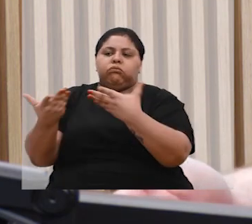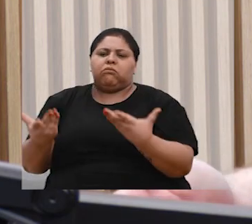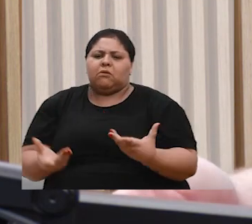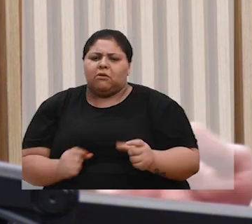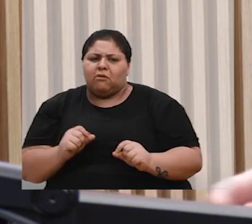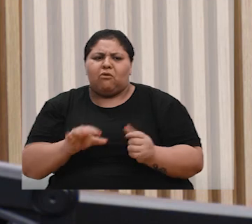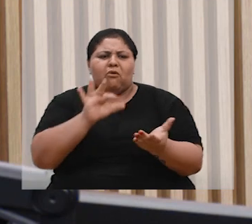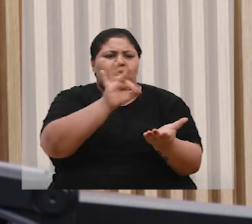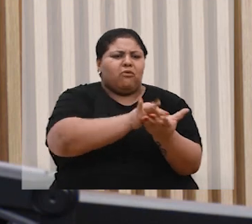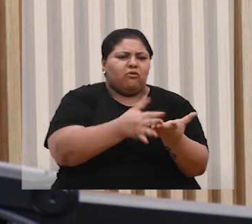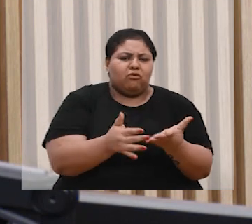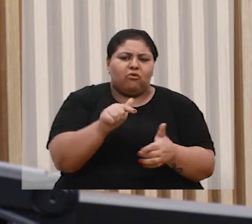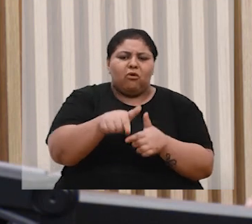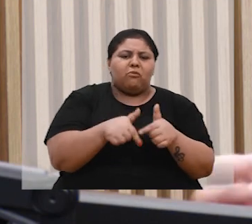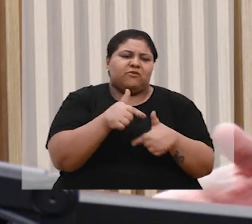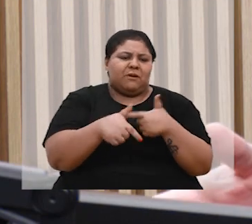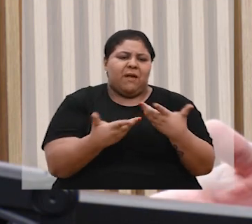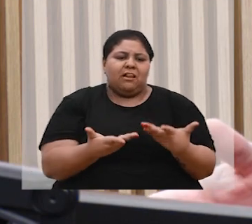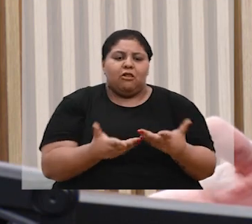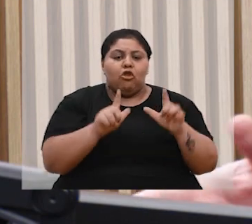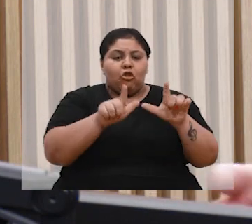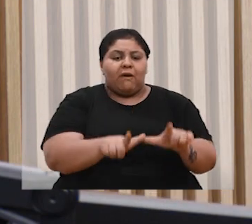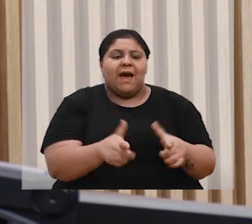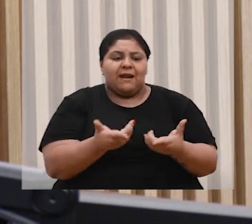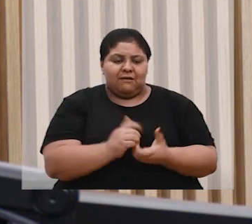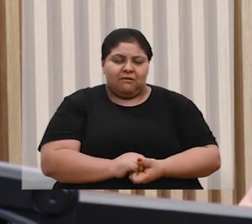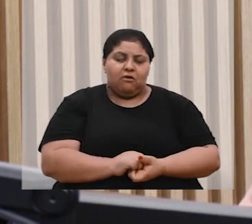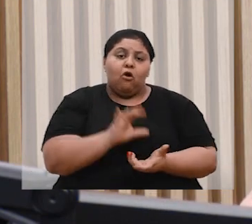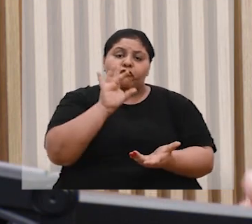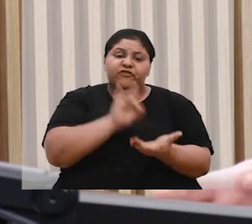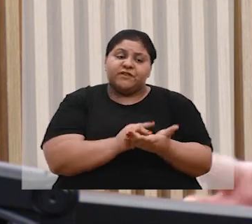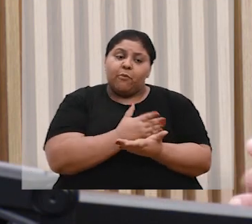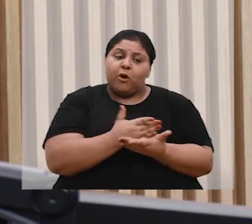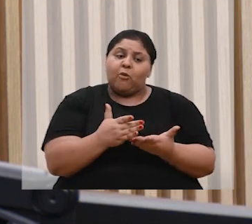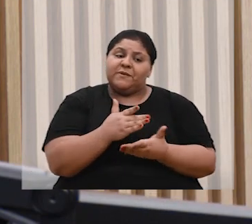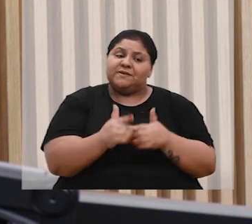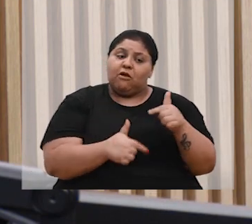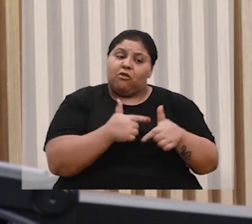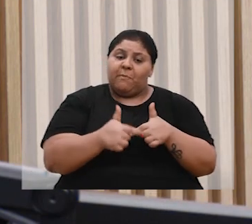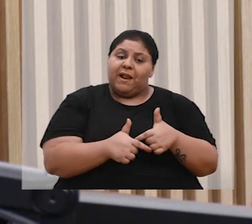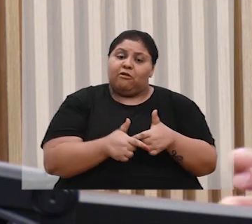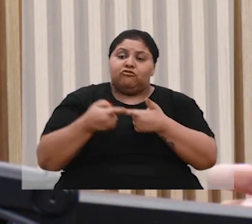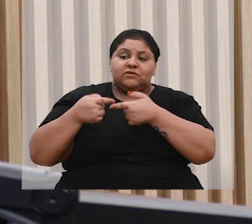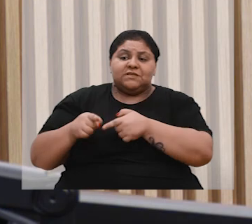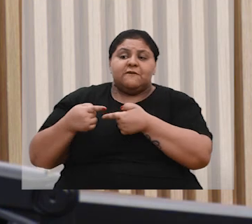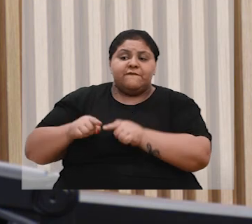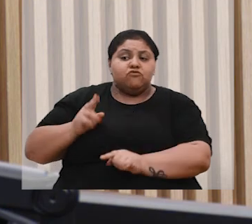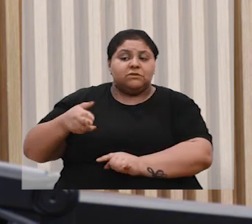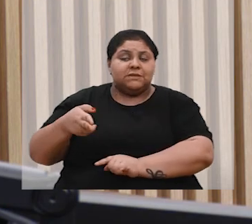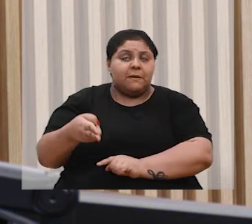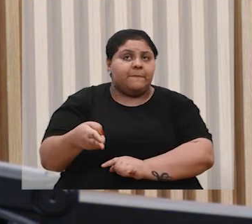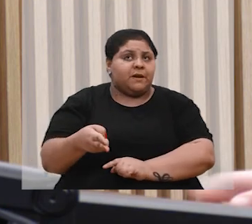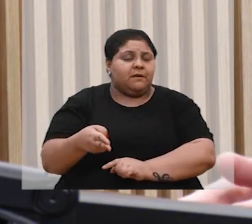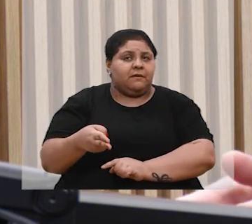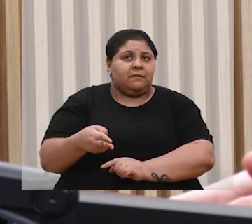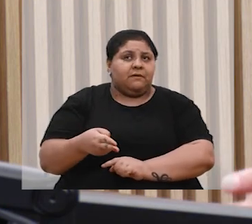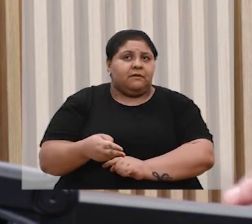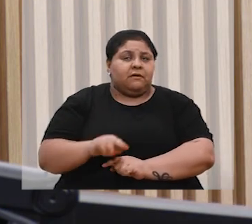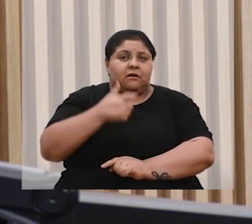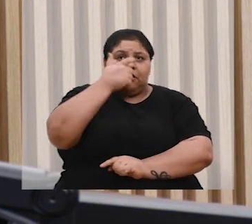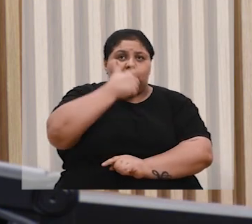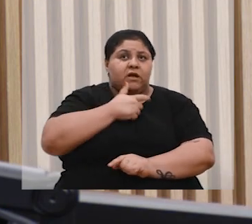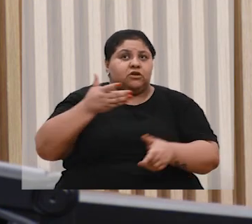grupo? Onde é que a gente vai ficar? Onde é que a gente vai fazer o trabalho? Então, desafio sempre teve e sempre vai